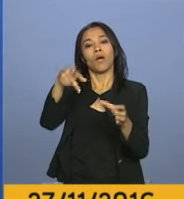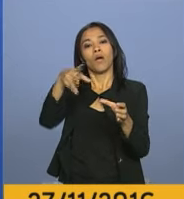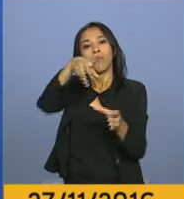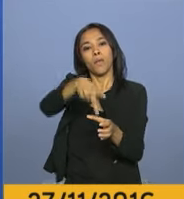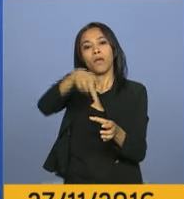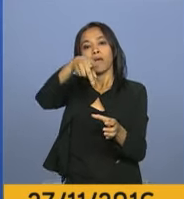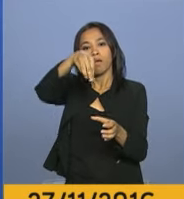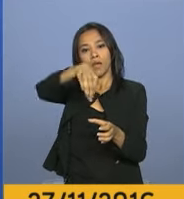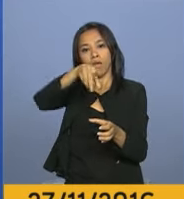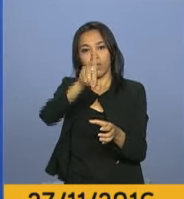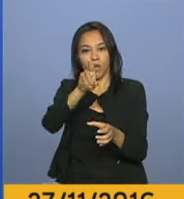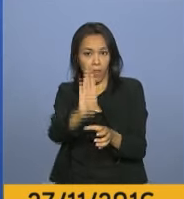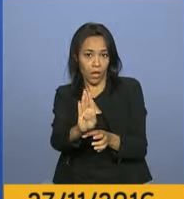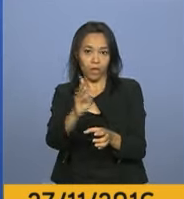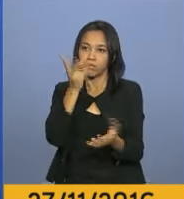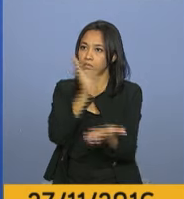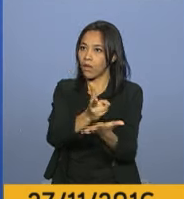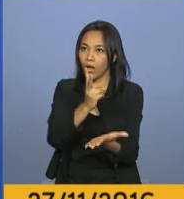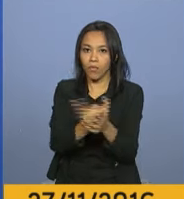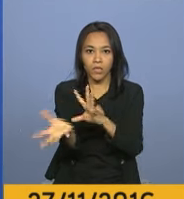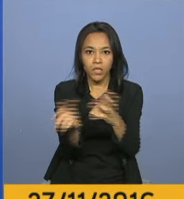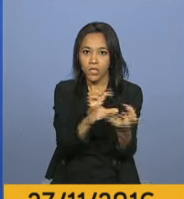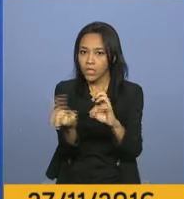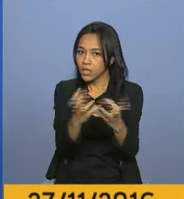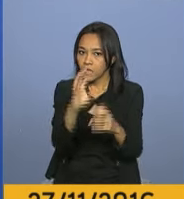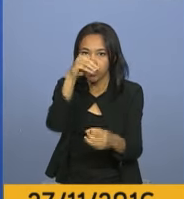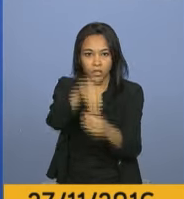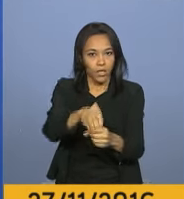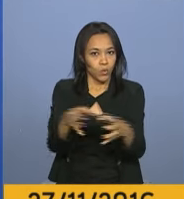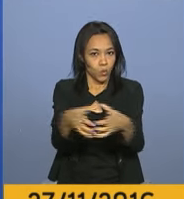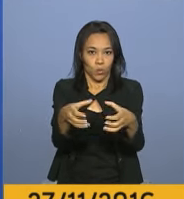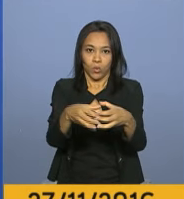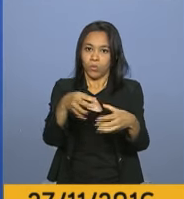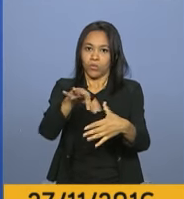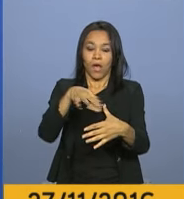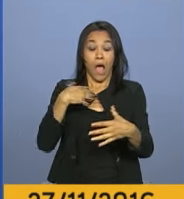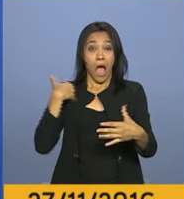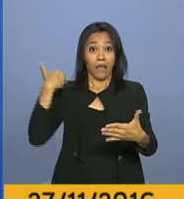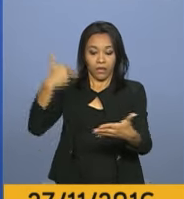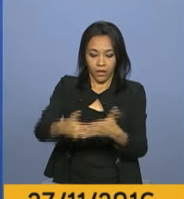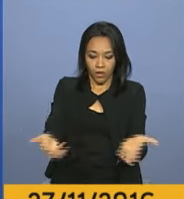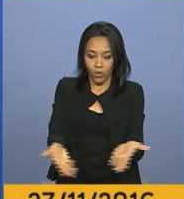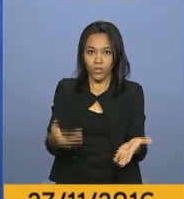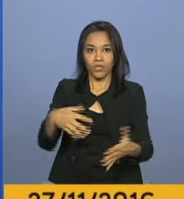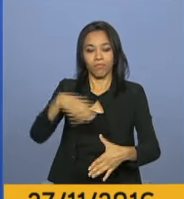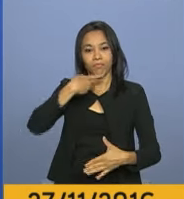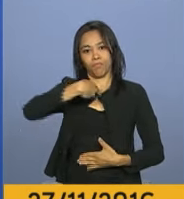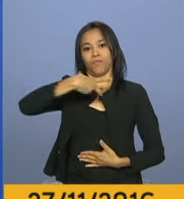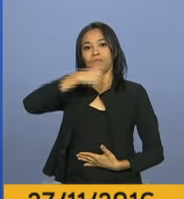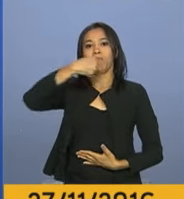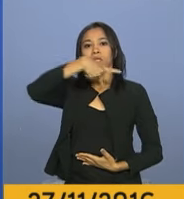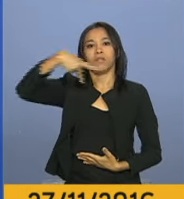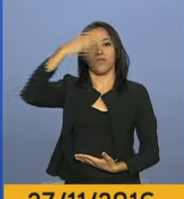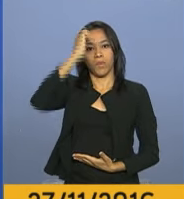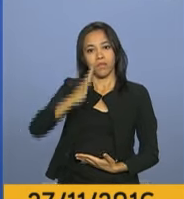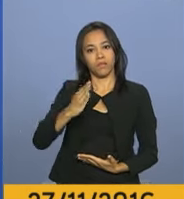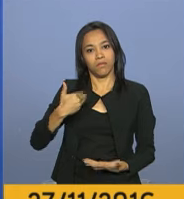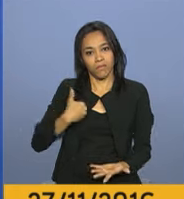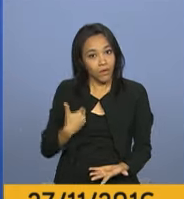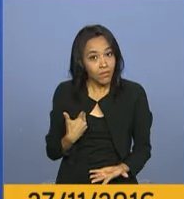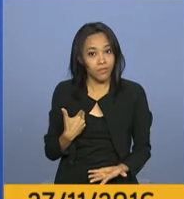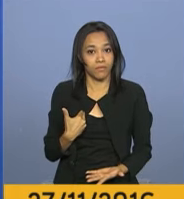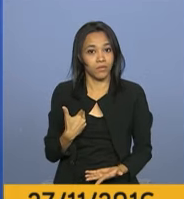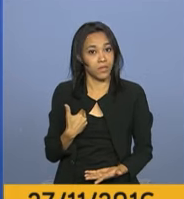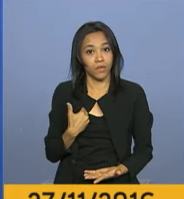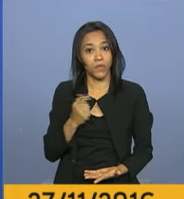uma arbitragem de conflitos permanente. Agora que cheguei à presidência da República, de igual maneira, o que eu